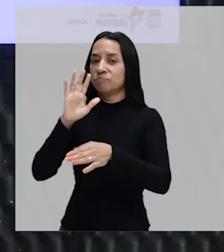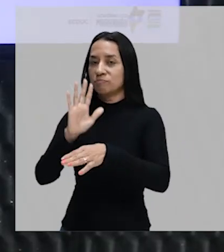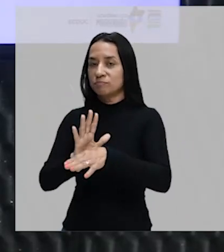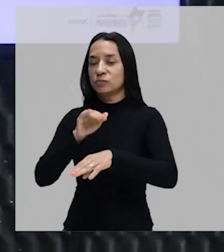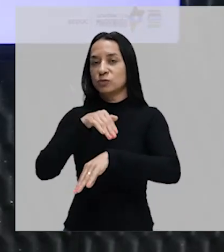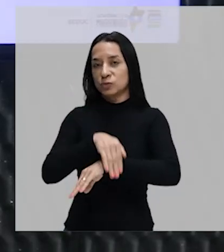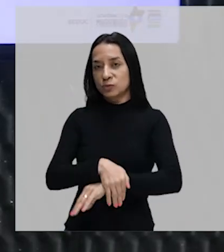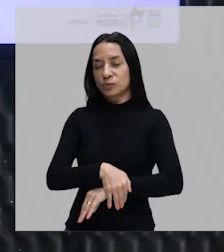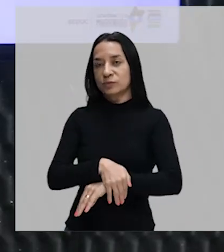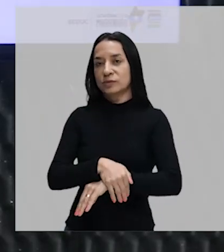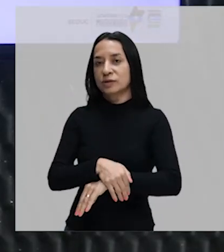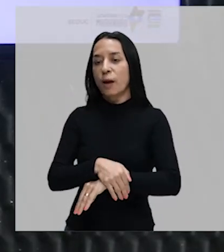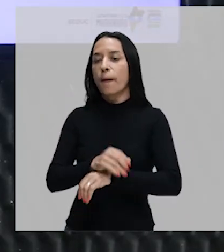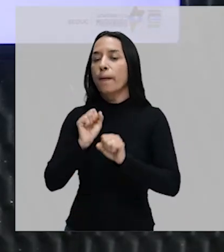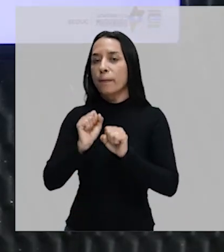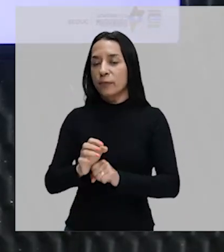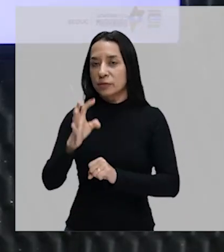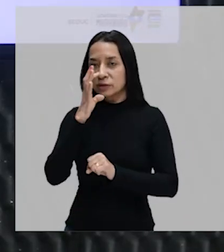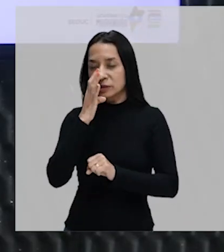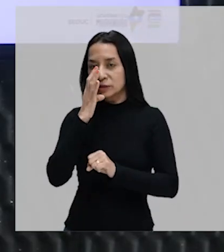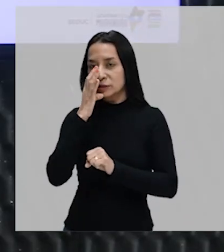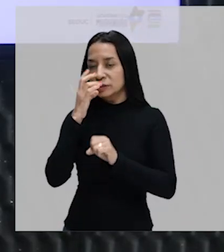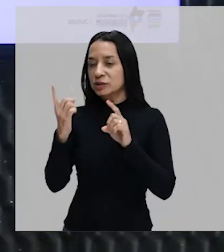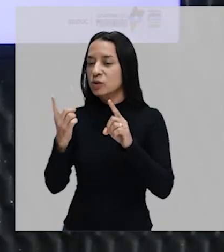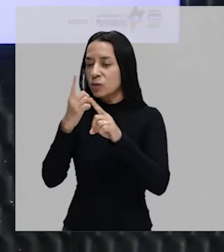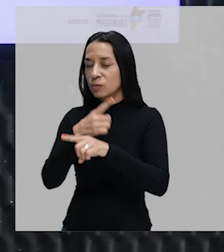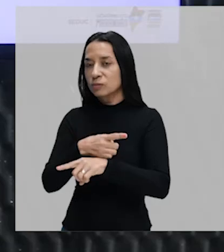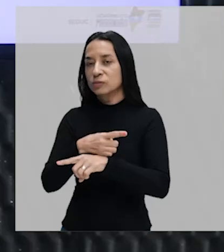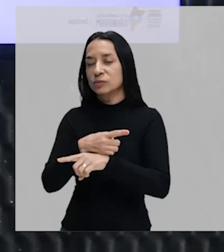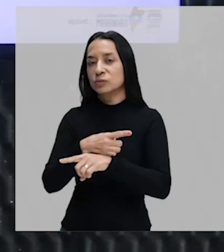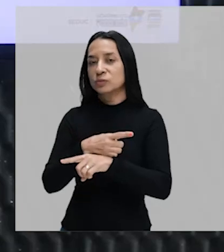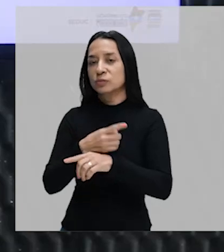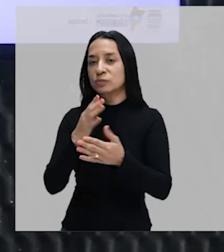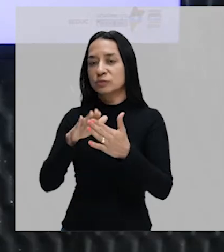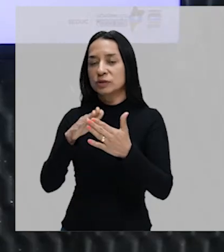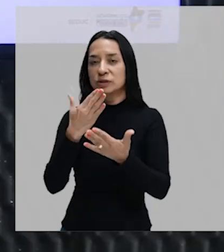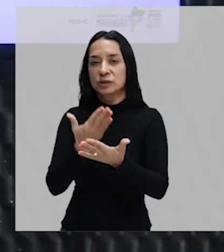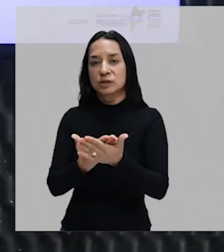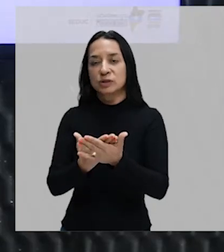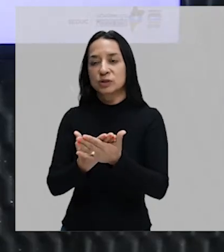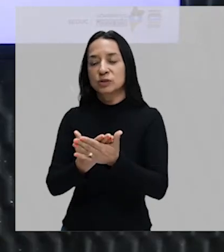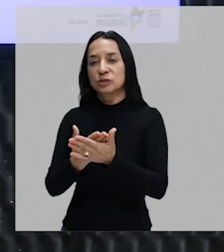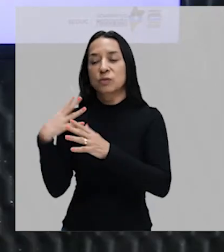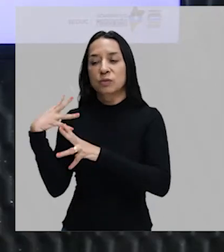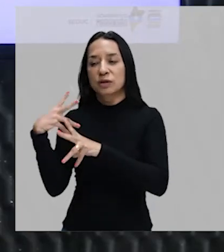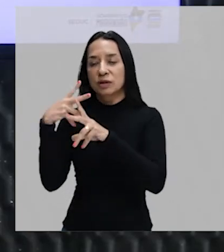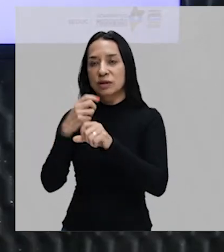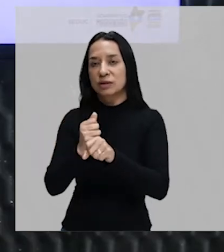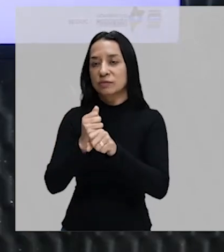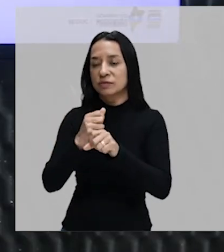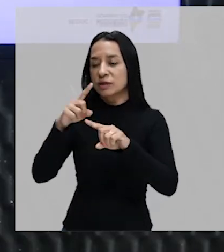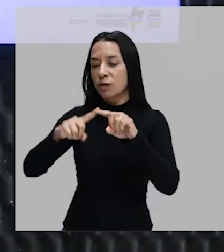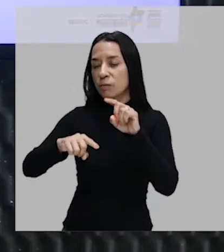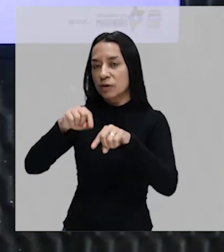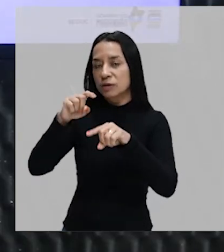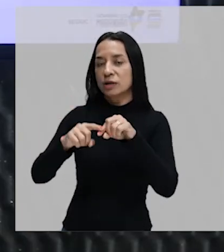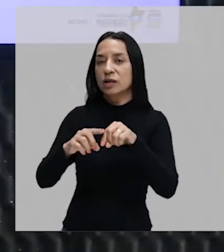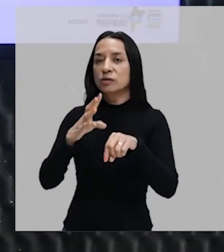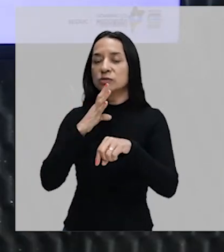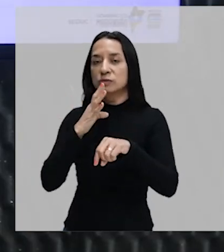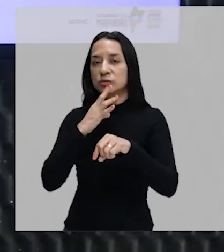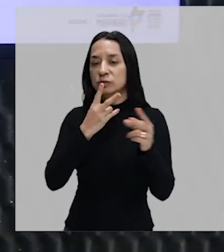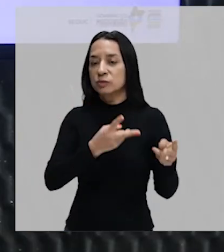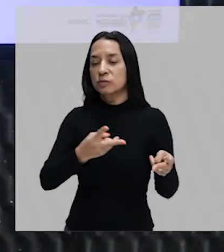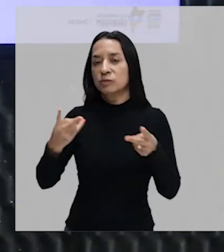você pode assistir no seu contraturno de escola e dar aquela reforçada no seu material, no seu conhecimento. Eu convido